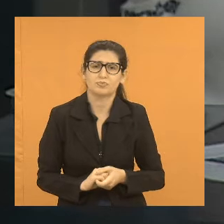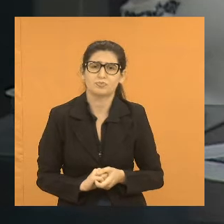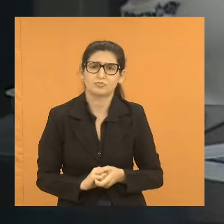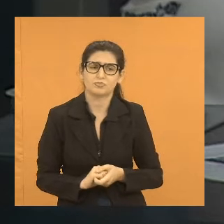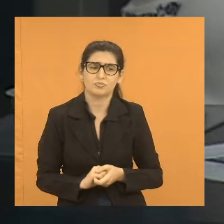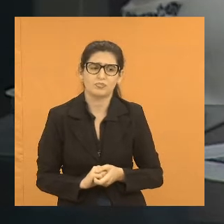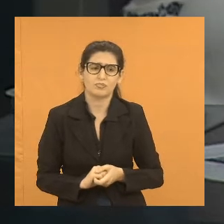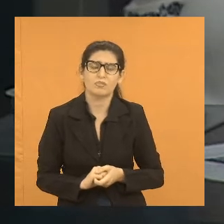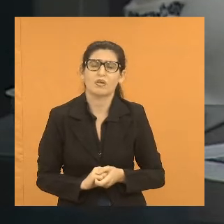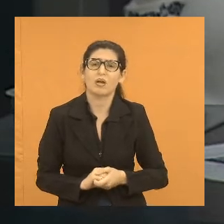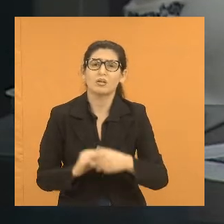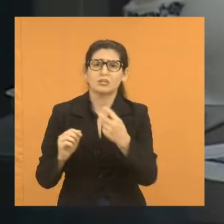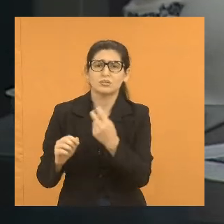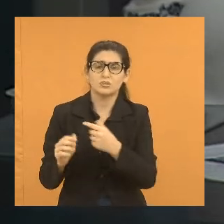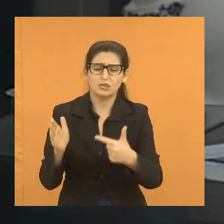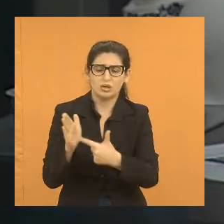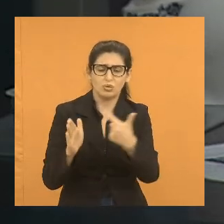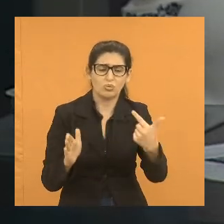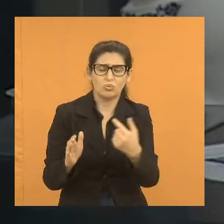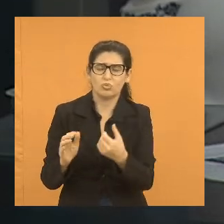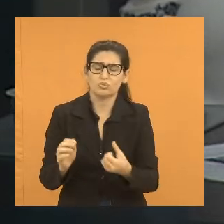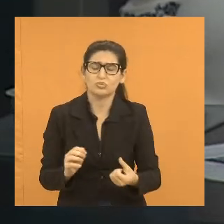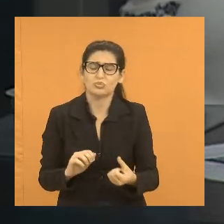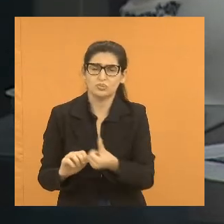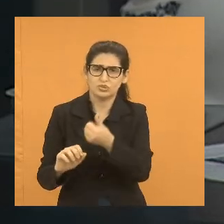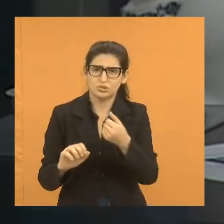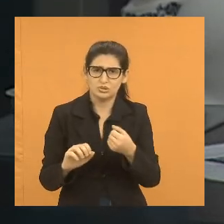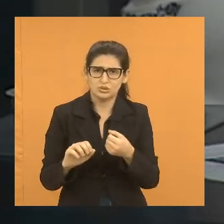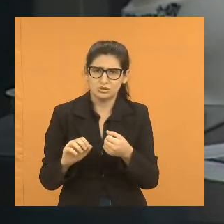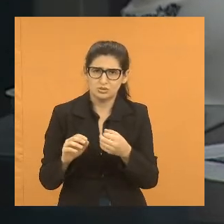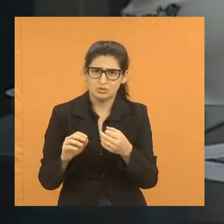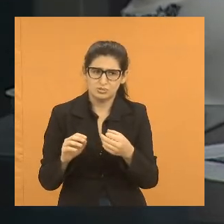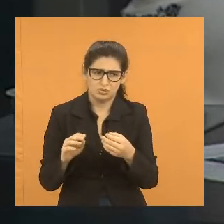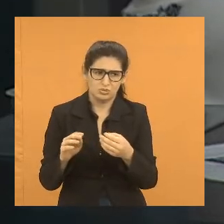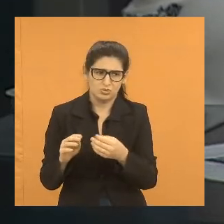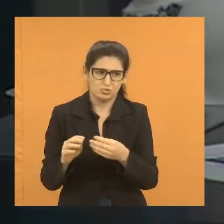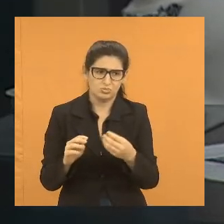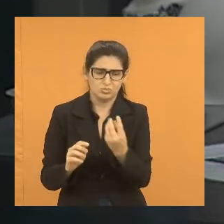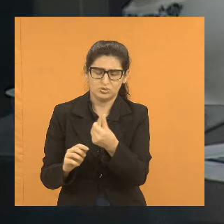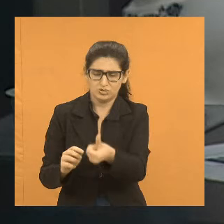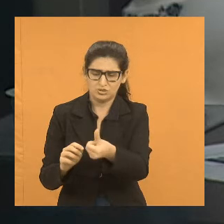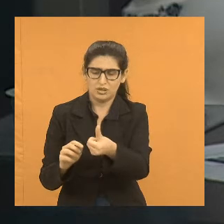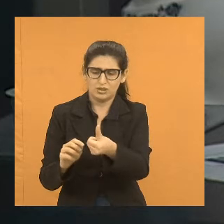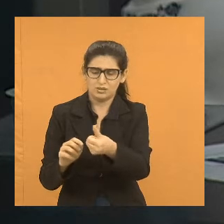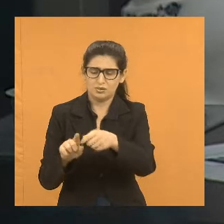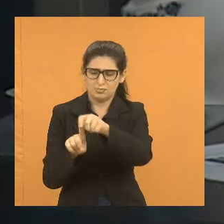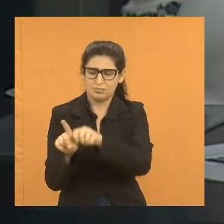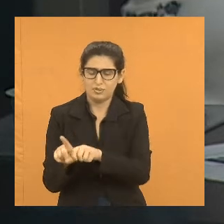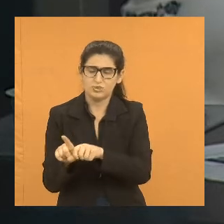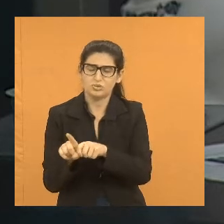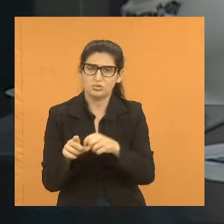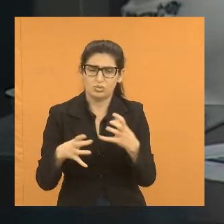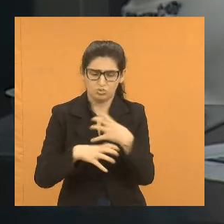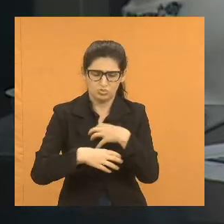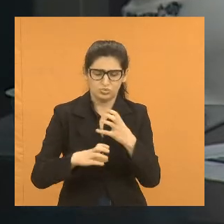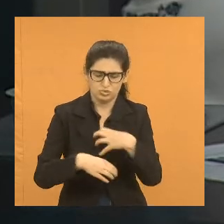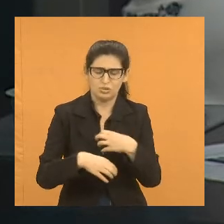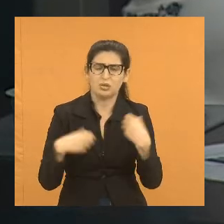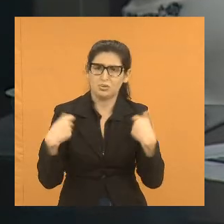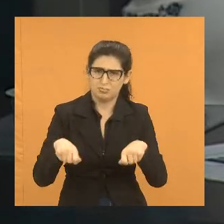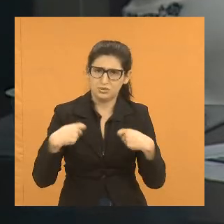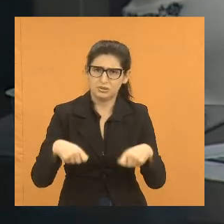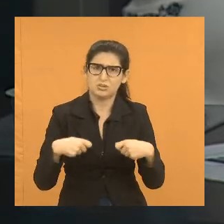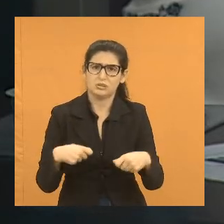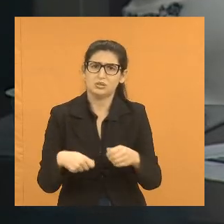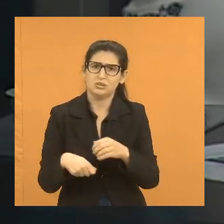para esse segundo semestre alguns mutirões de consultas que estão com mais